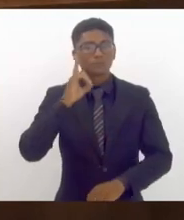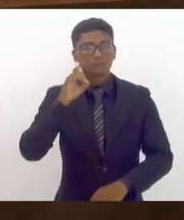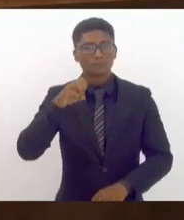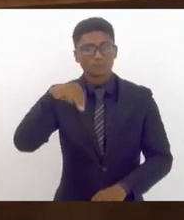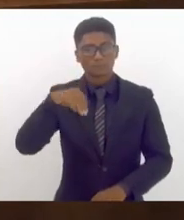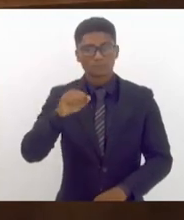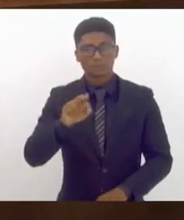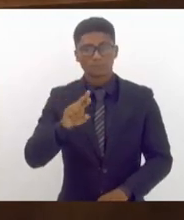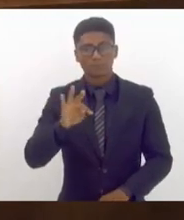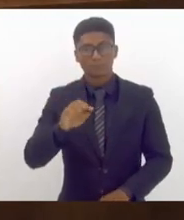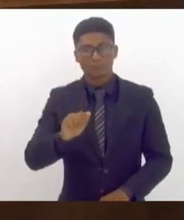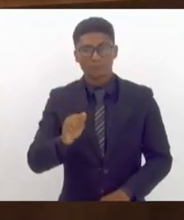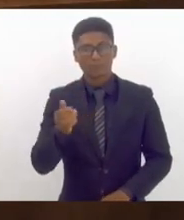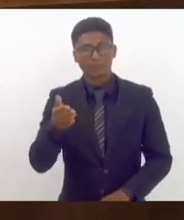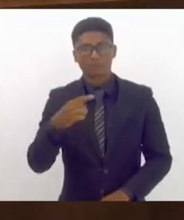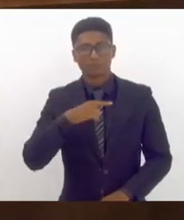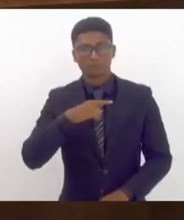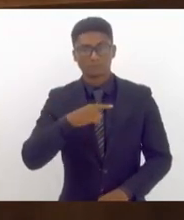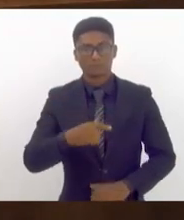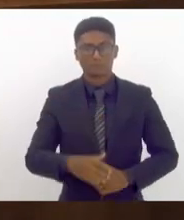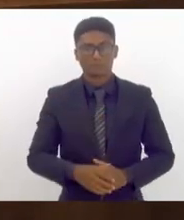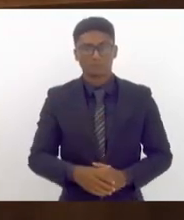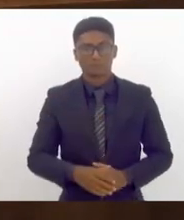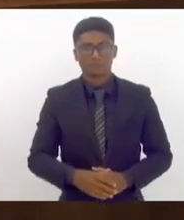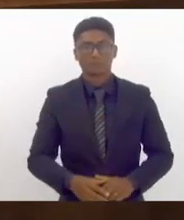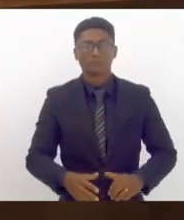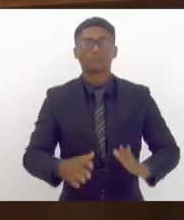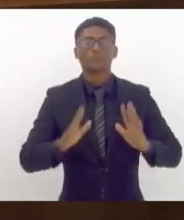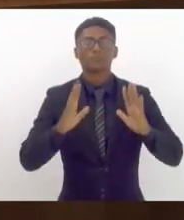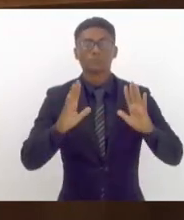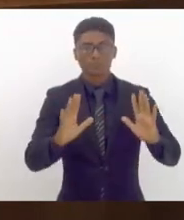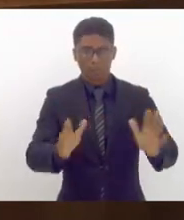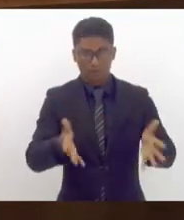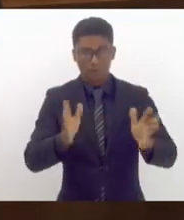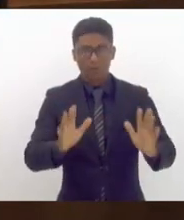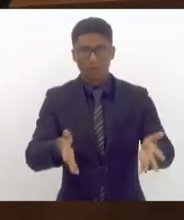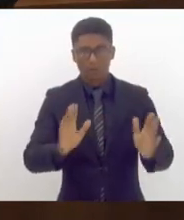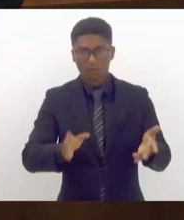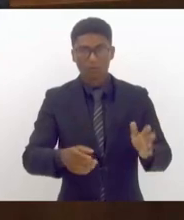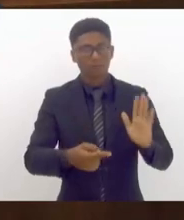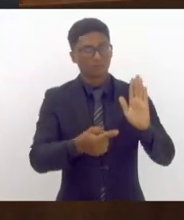Marta Rocha, que já regulamenta